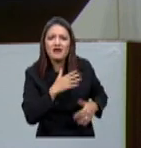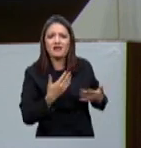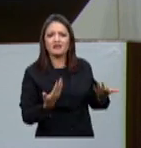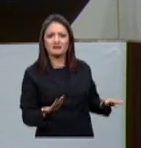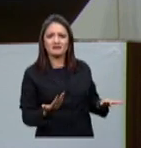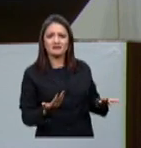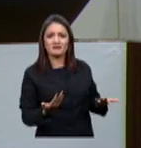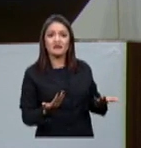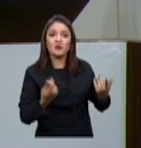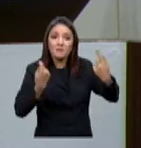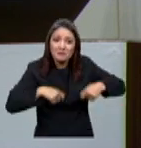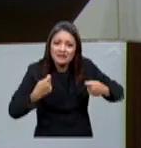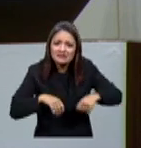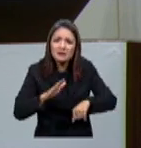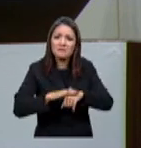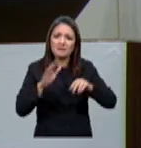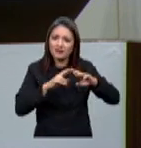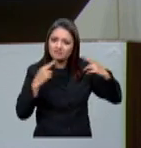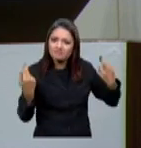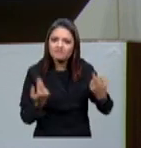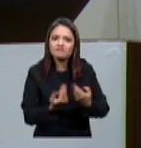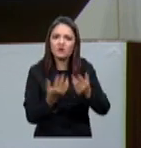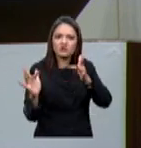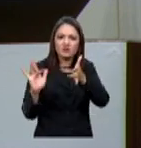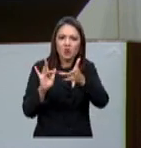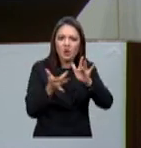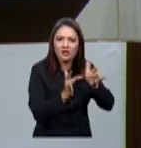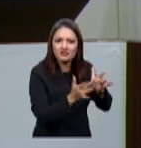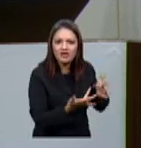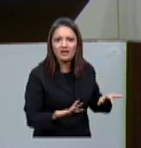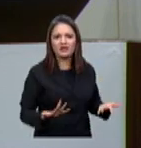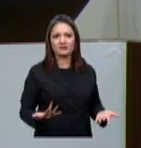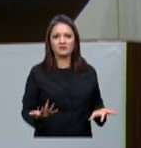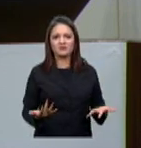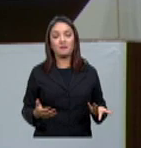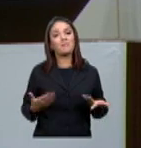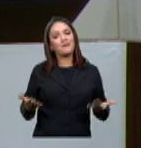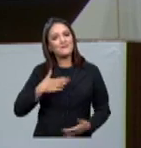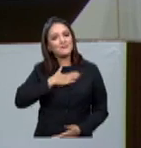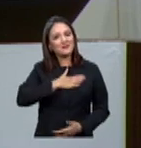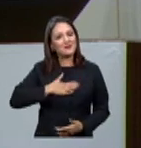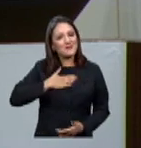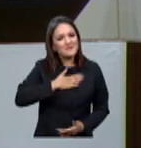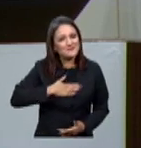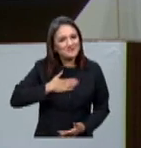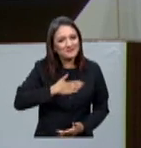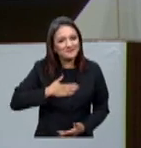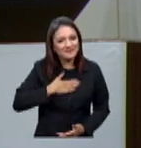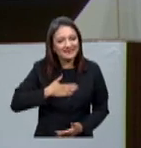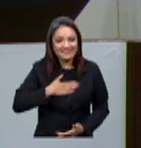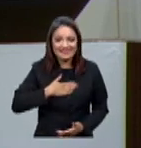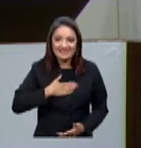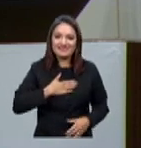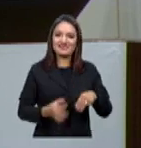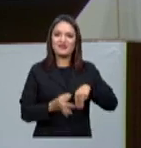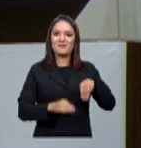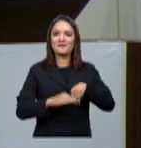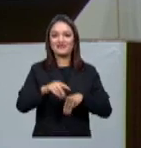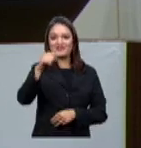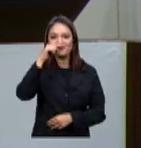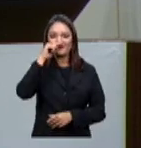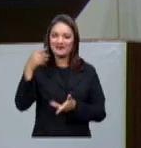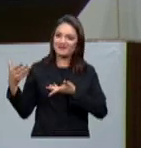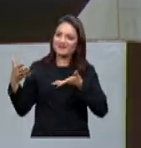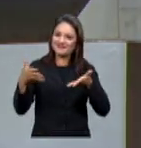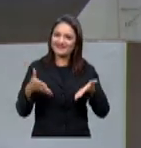muito mais seguido de uma Ministro Edson fachin é um prazer contar com a sua presença nesta mesa